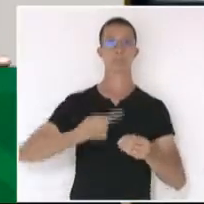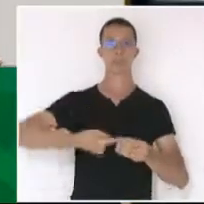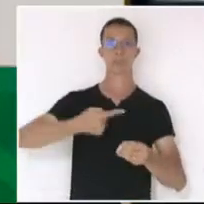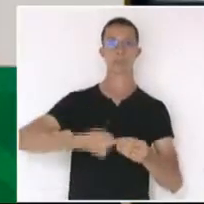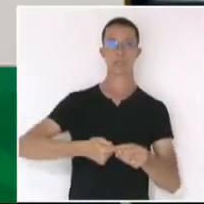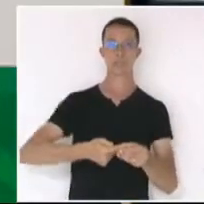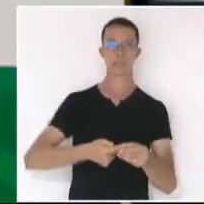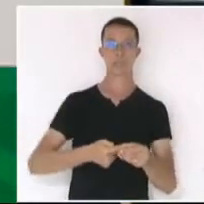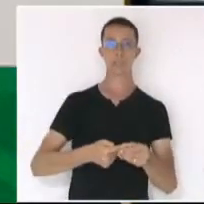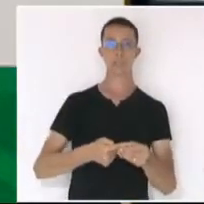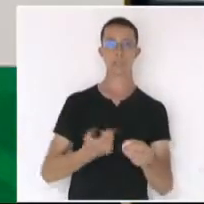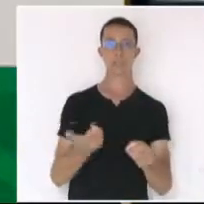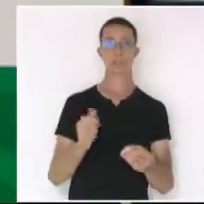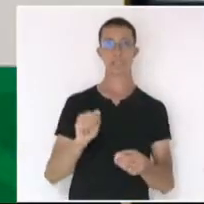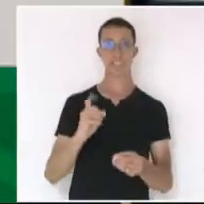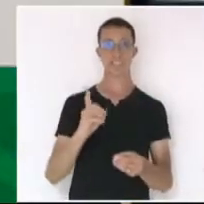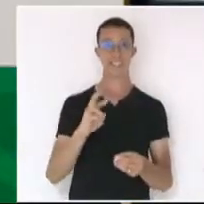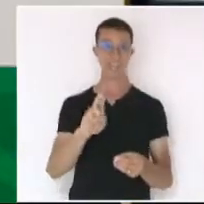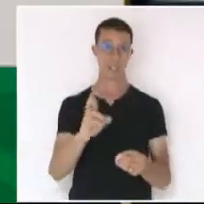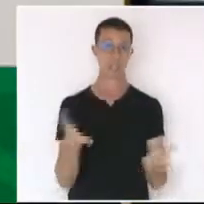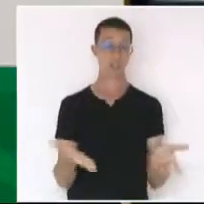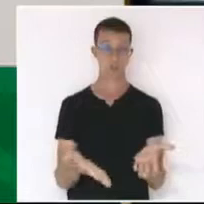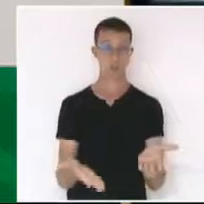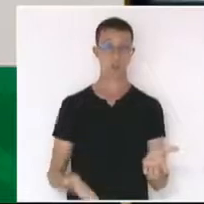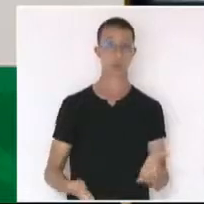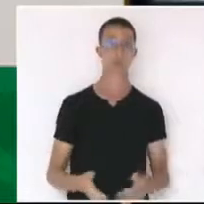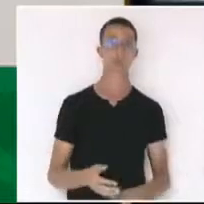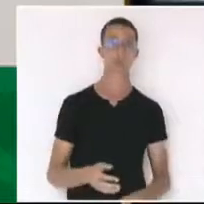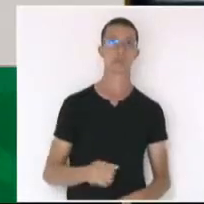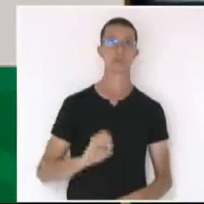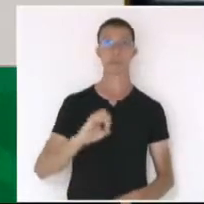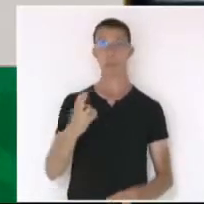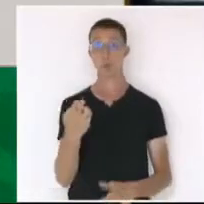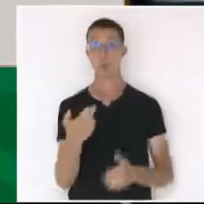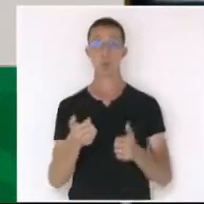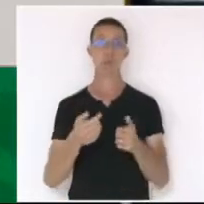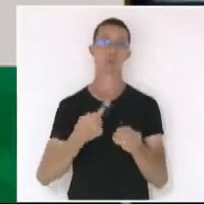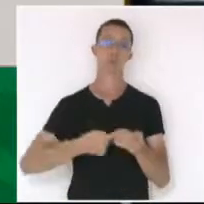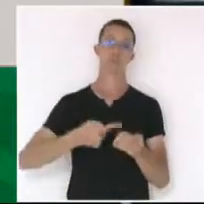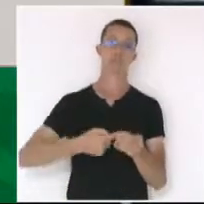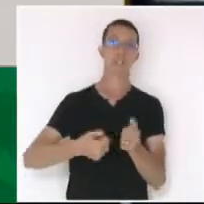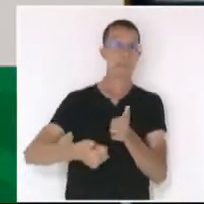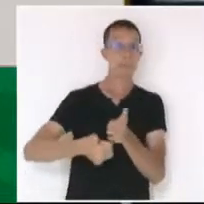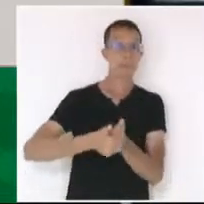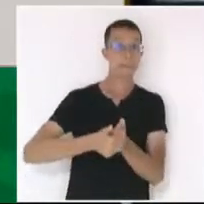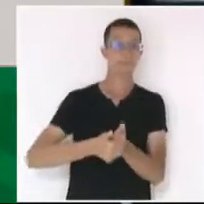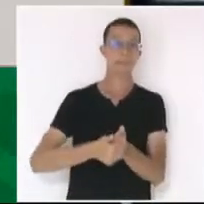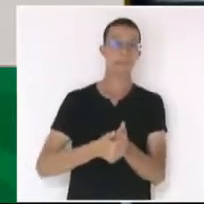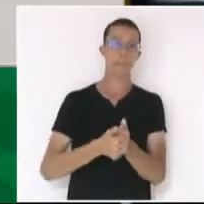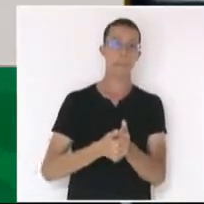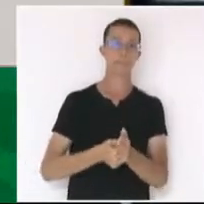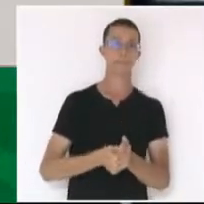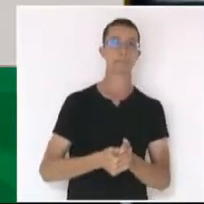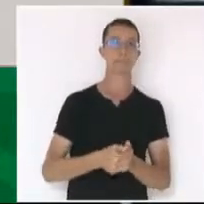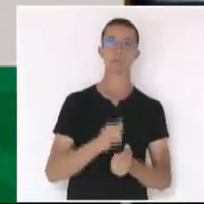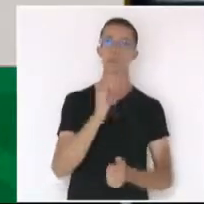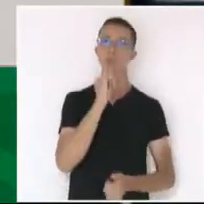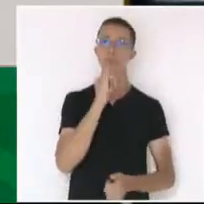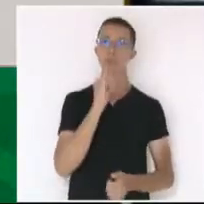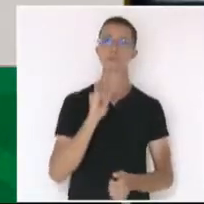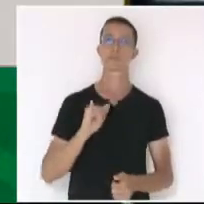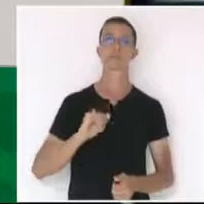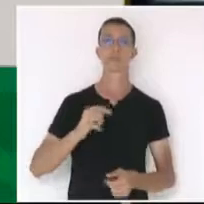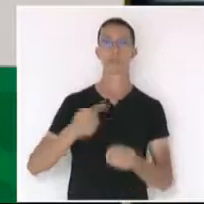estava a Dr ou no município vizinho e como acontece com Ibirama por